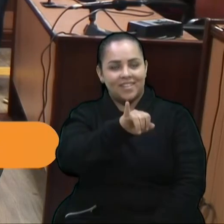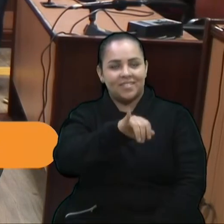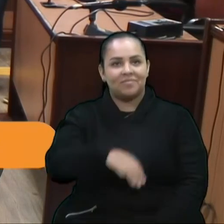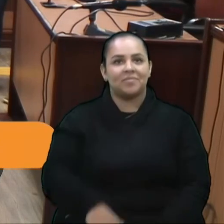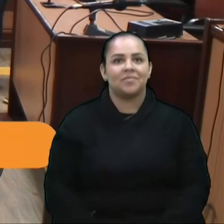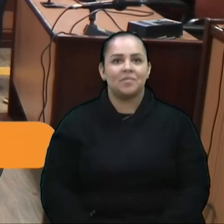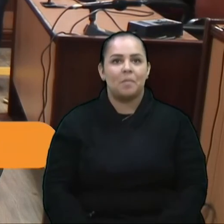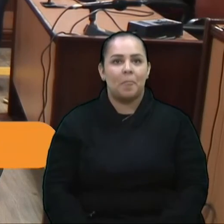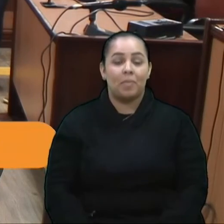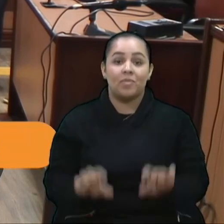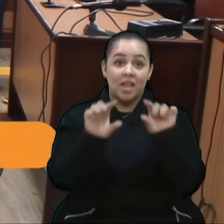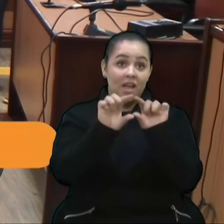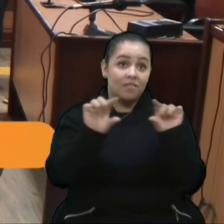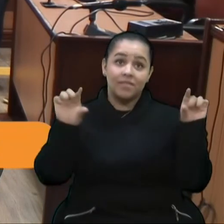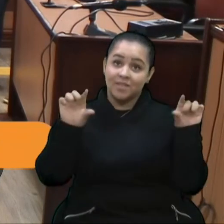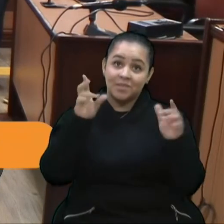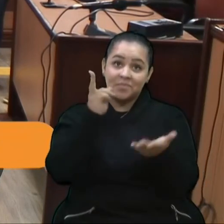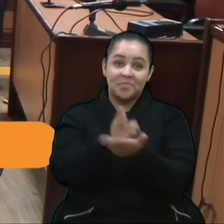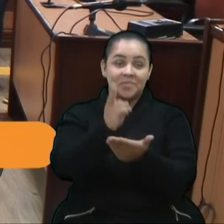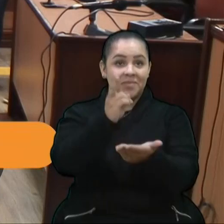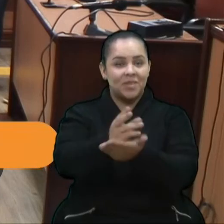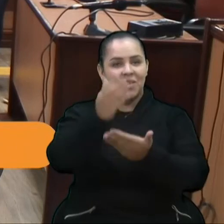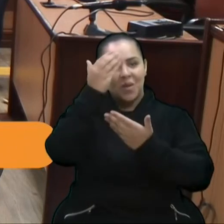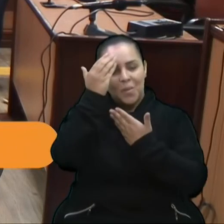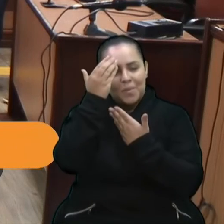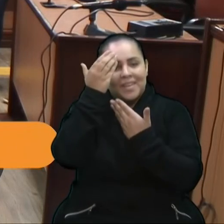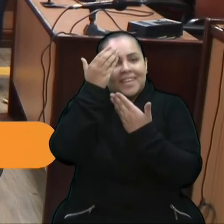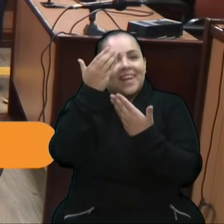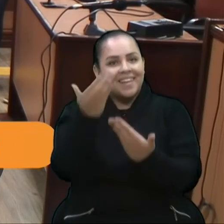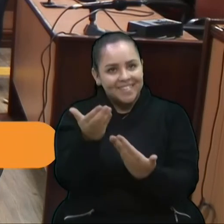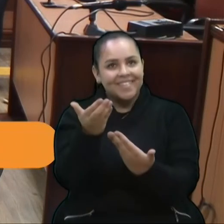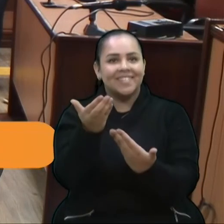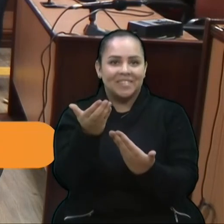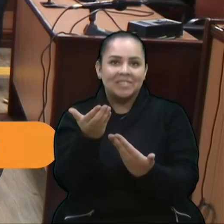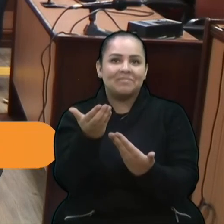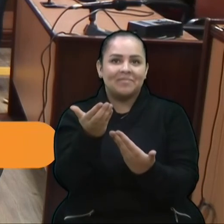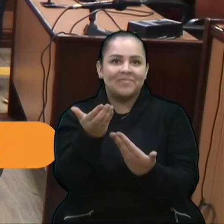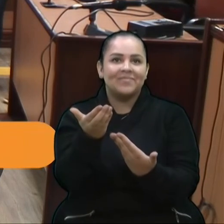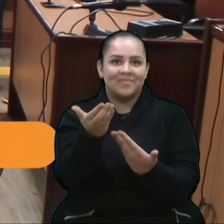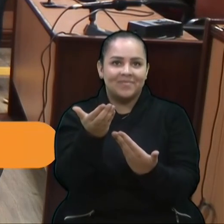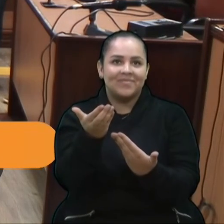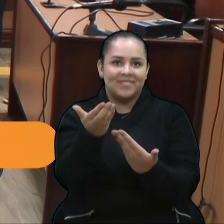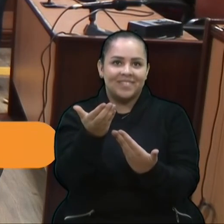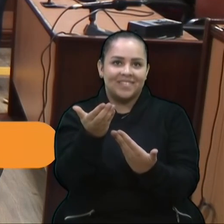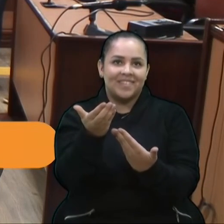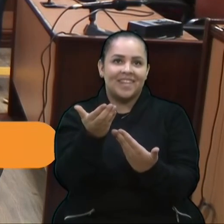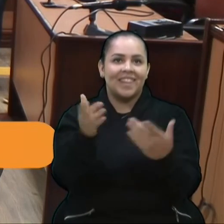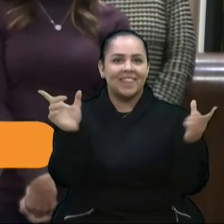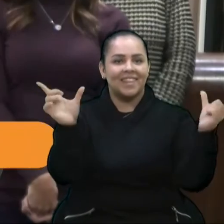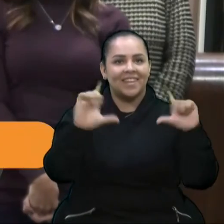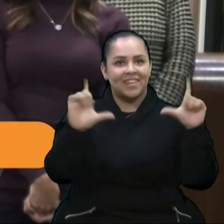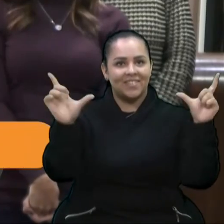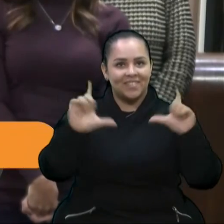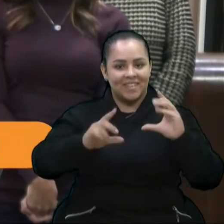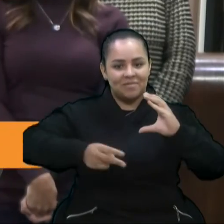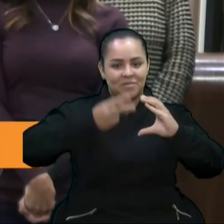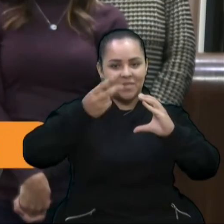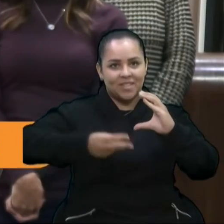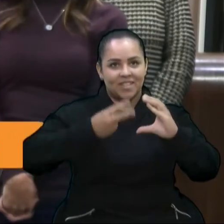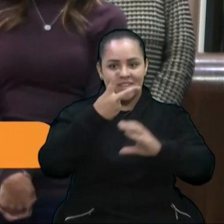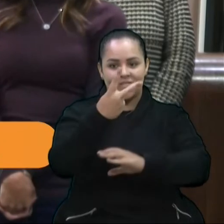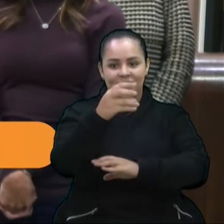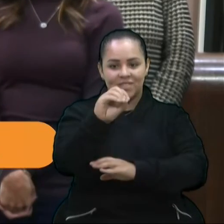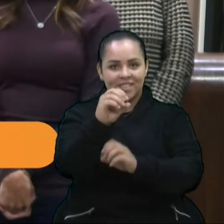A frase que fica é de gratidão e muito obrigado pela TV Câmara, que comemora 20 anos